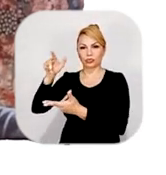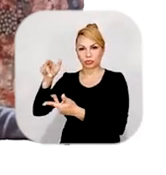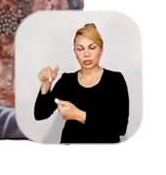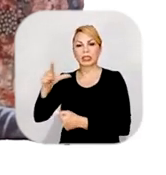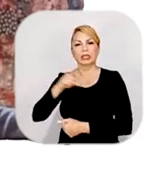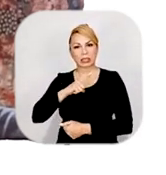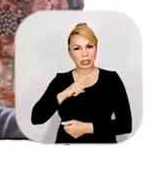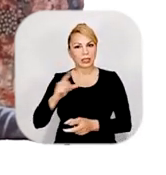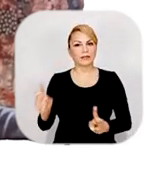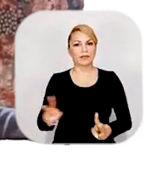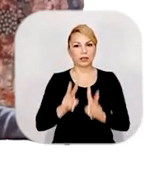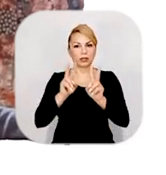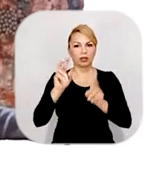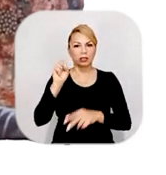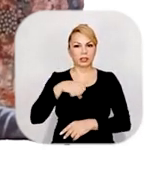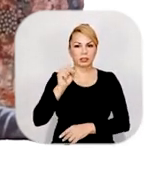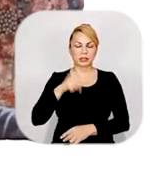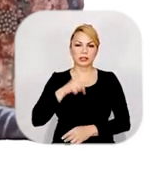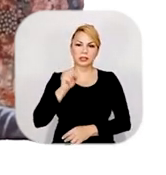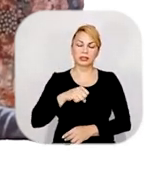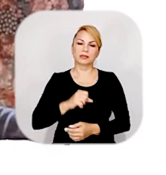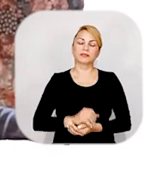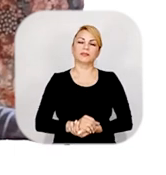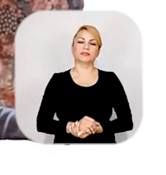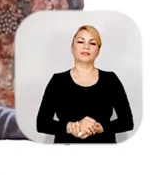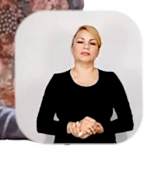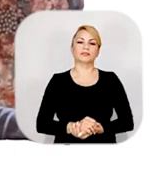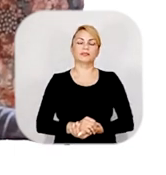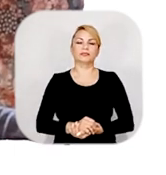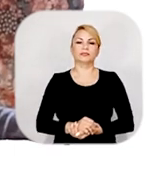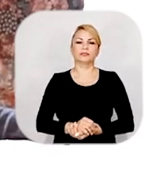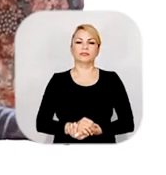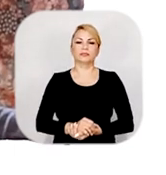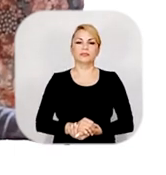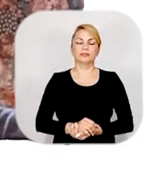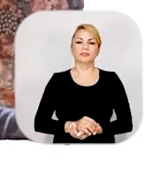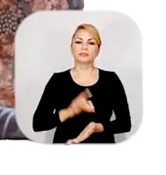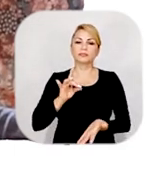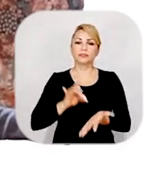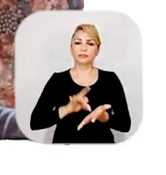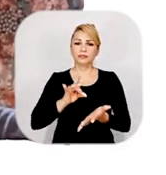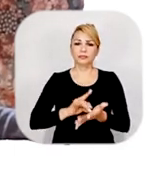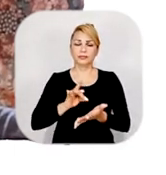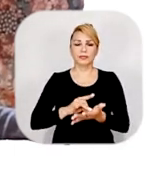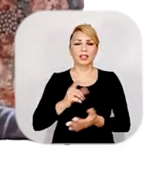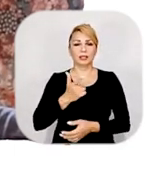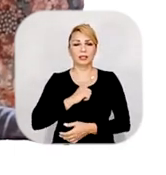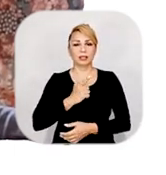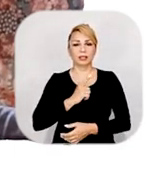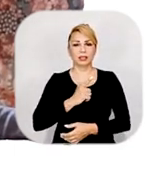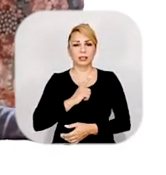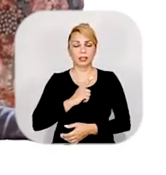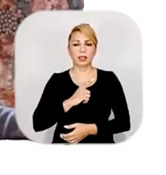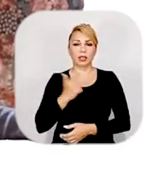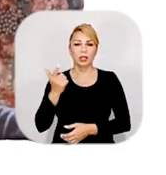sim. Claro, claro, claro. Mas é verdade que temos que conseguir